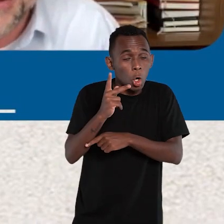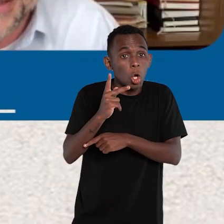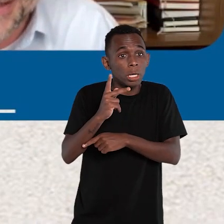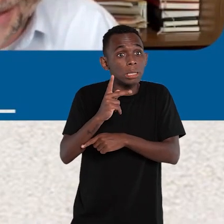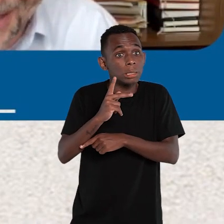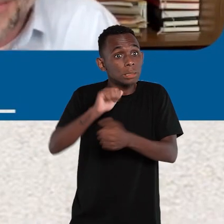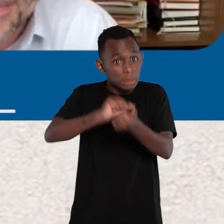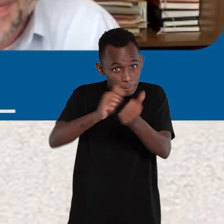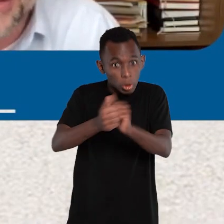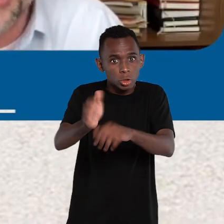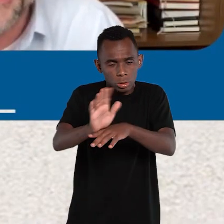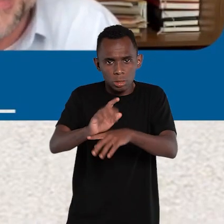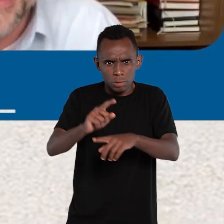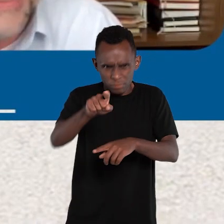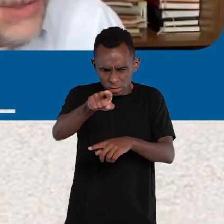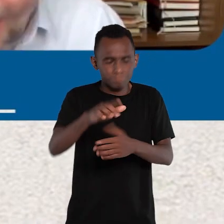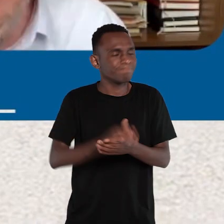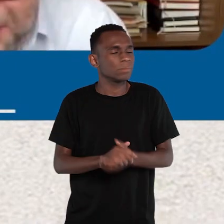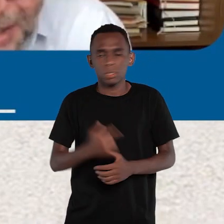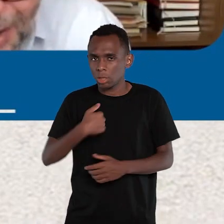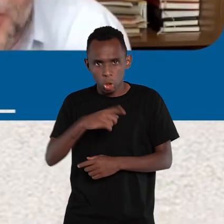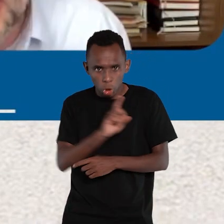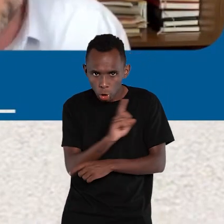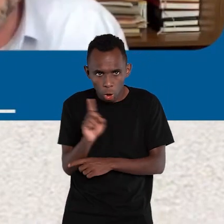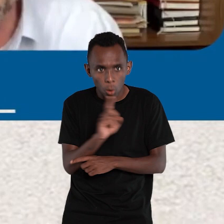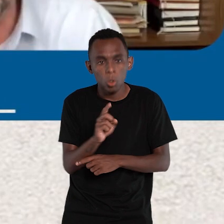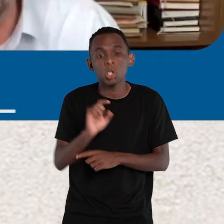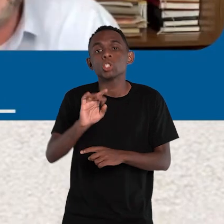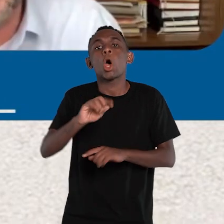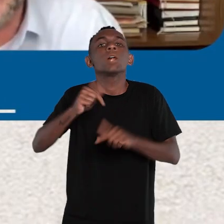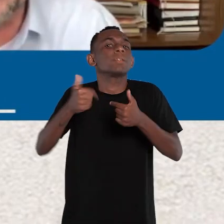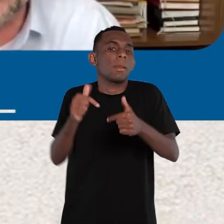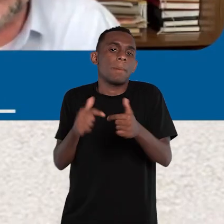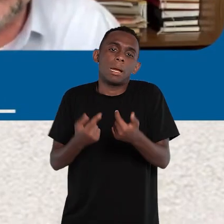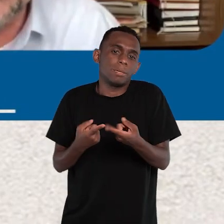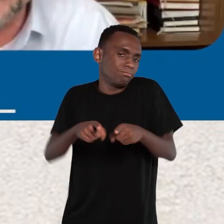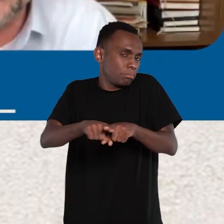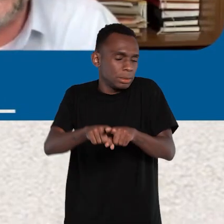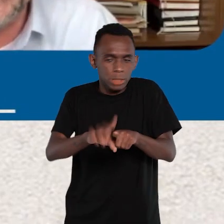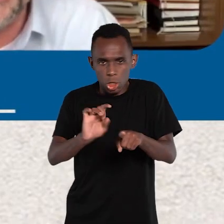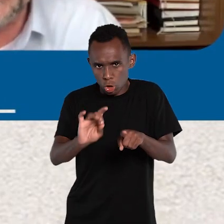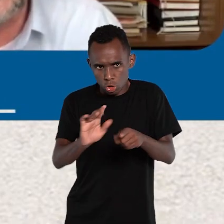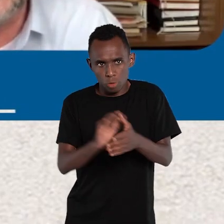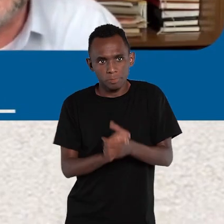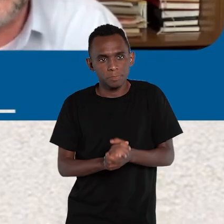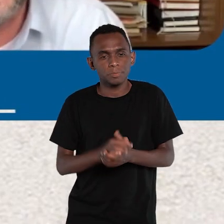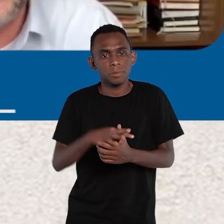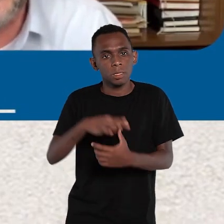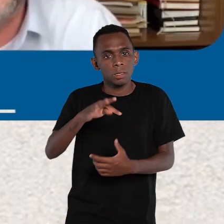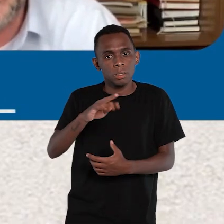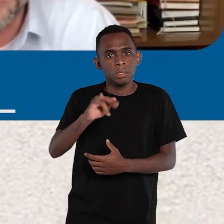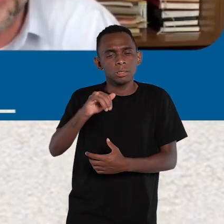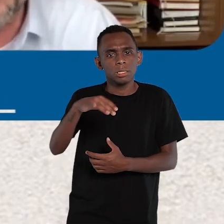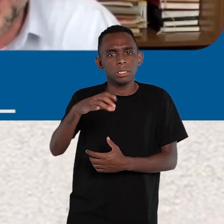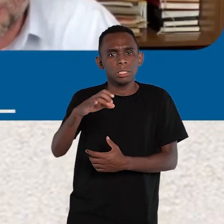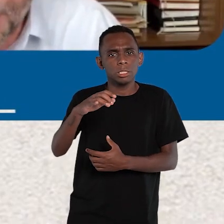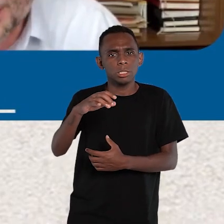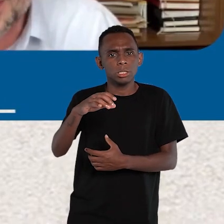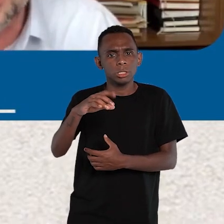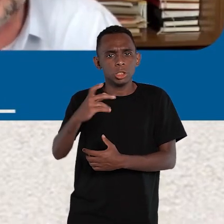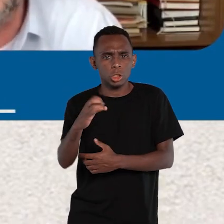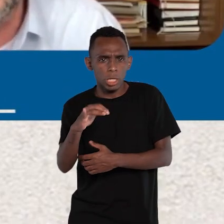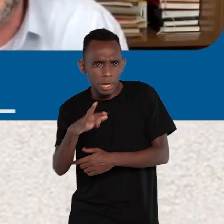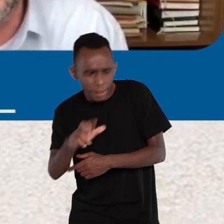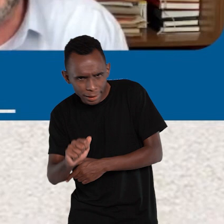curioso. Ei? Você que adaptou? Não, eu acho que eu trabalhei numa delas só. Só numa delas. Trincheira foi adaptado, o Beto